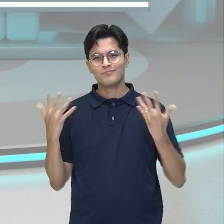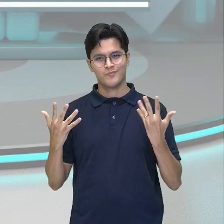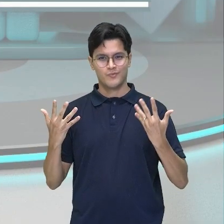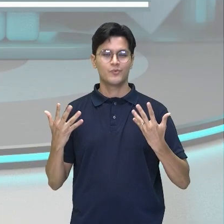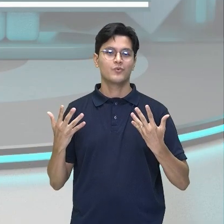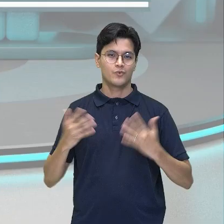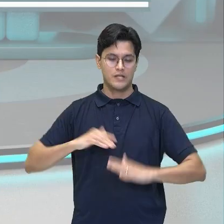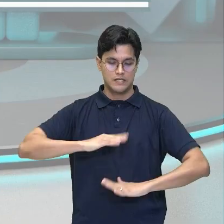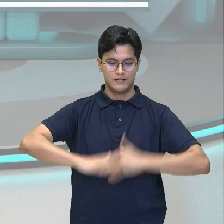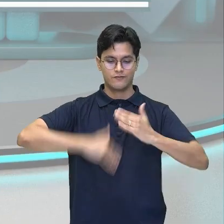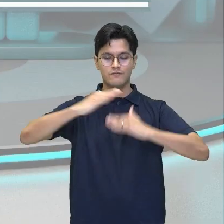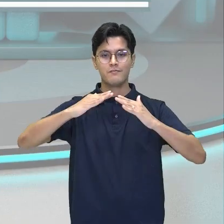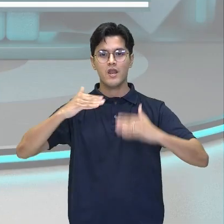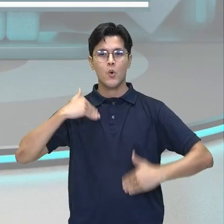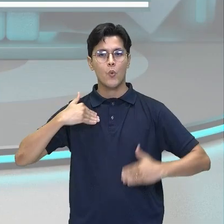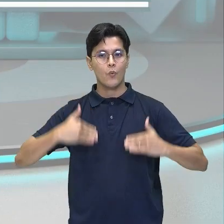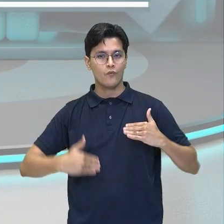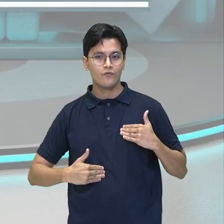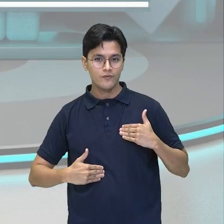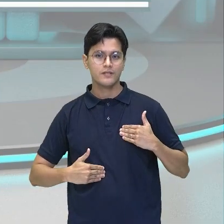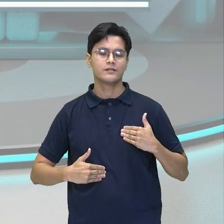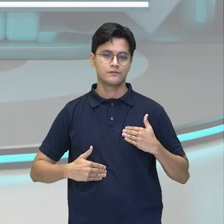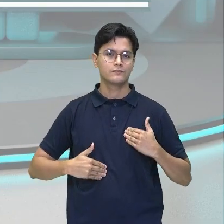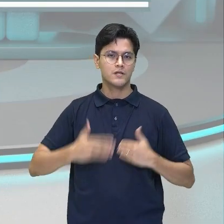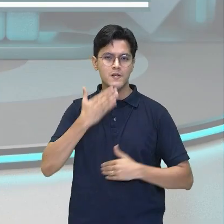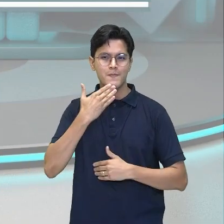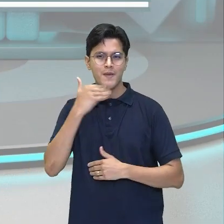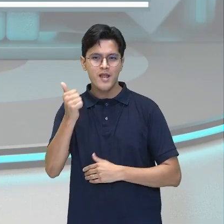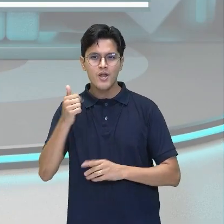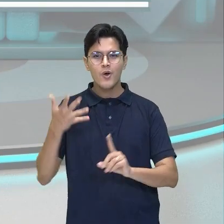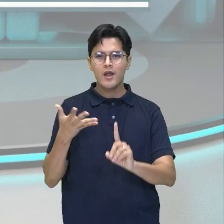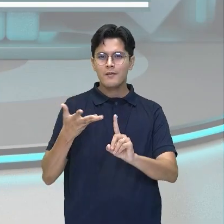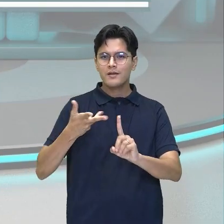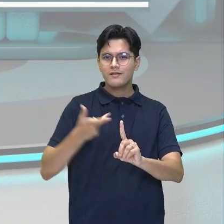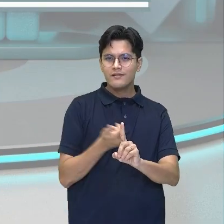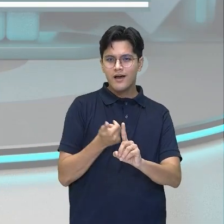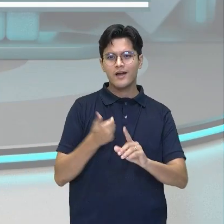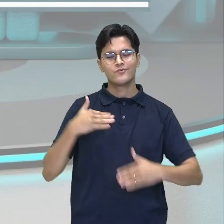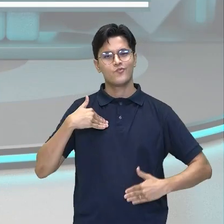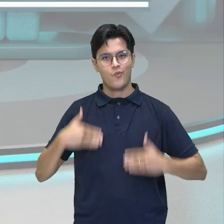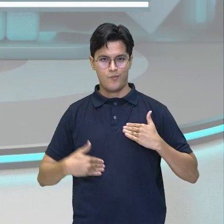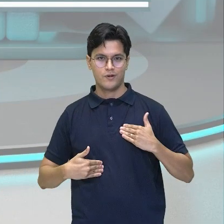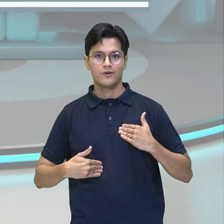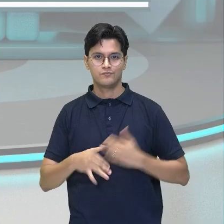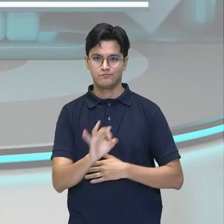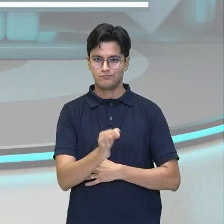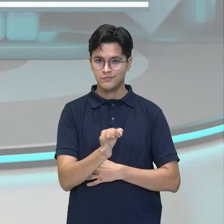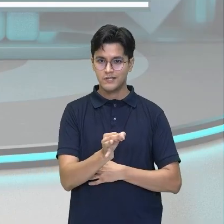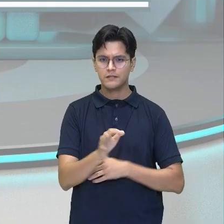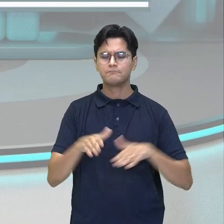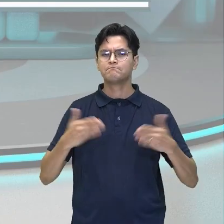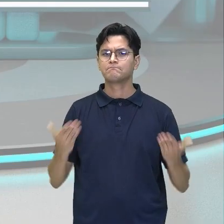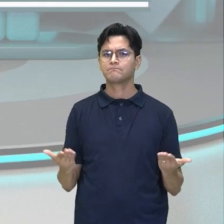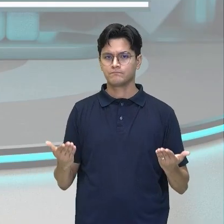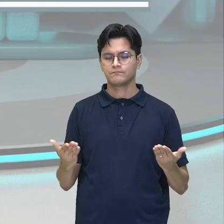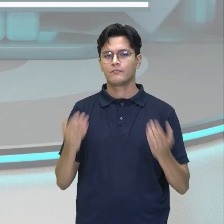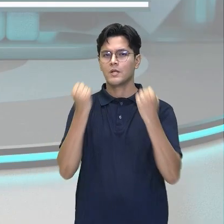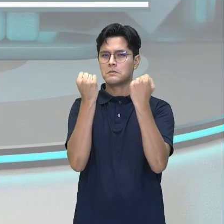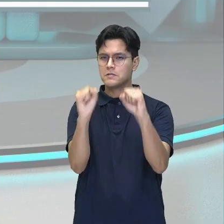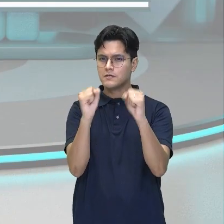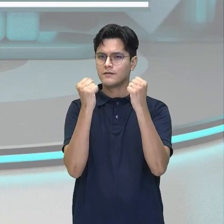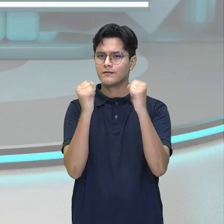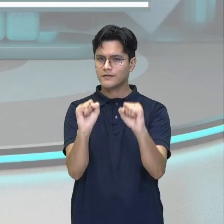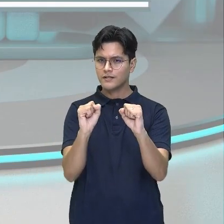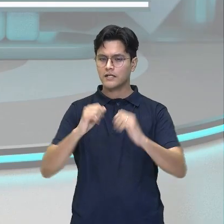as melhorias, que se trata da melhoria das habilidades do nosso corpo, né? Então, o que a ginástica de condicionamento